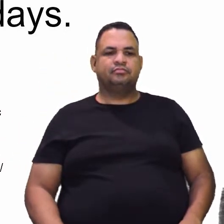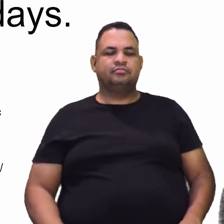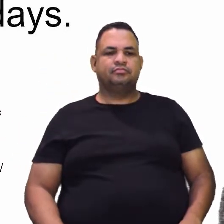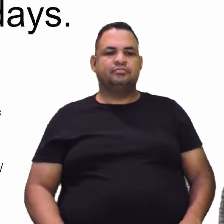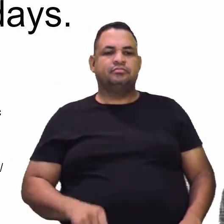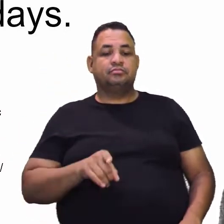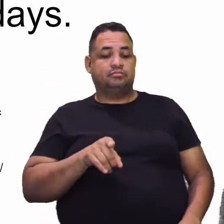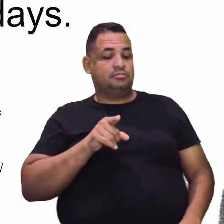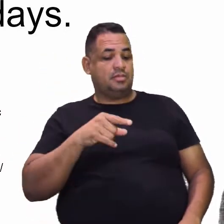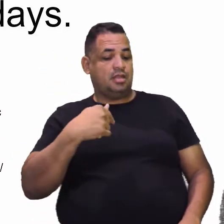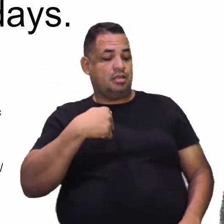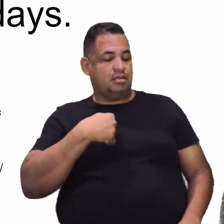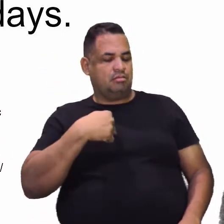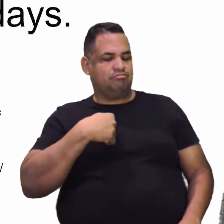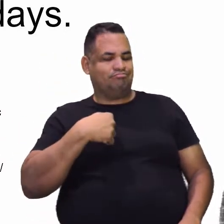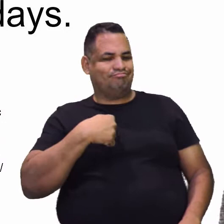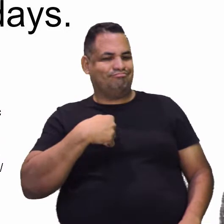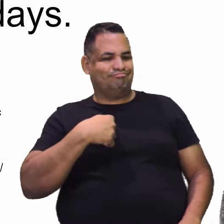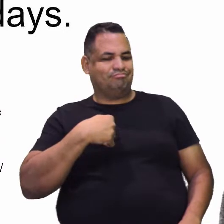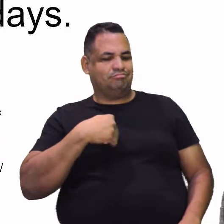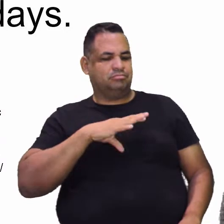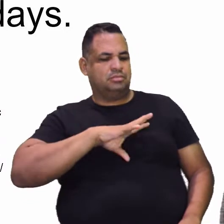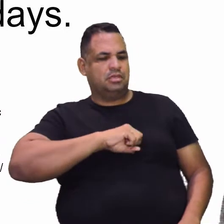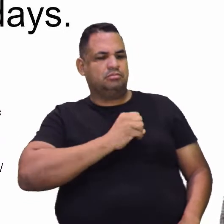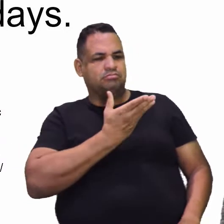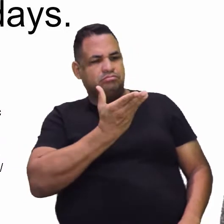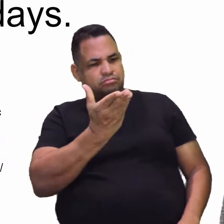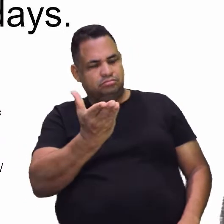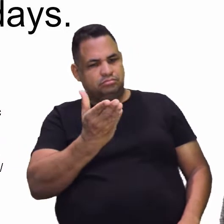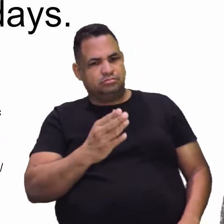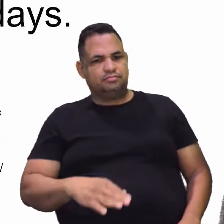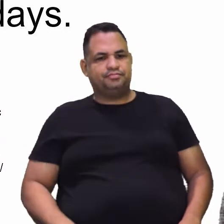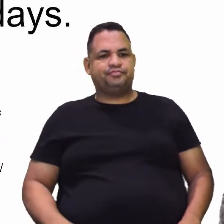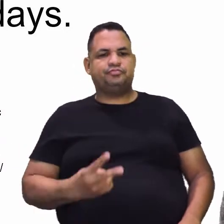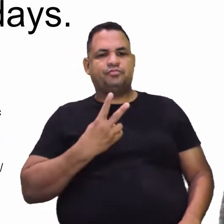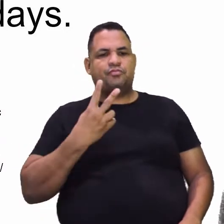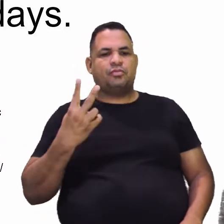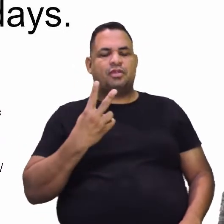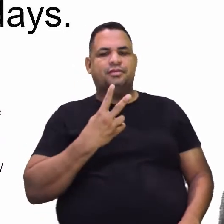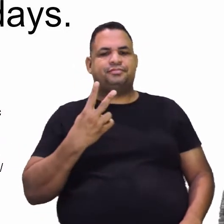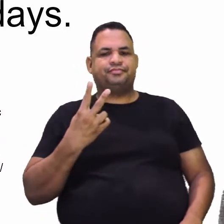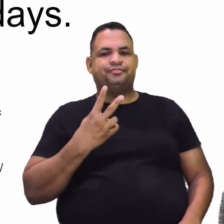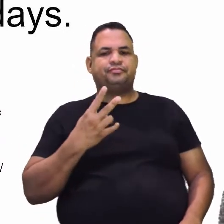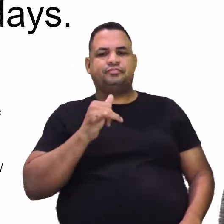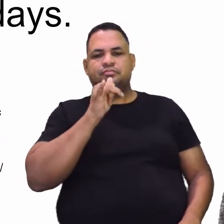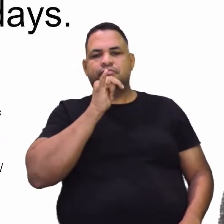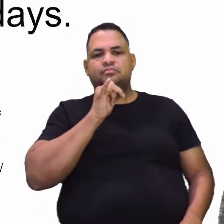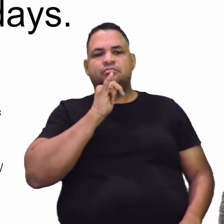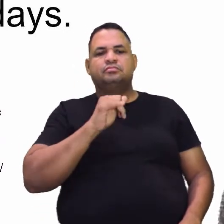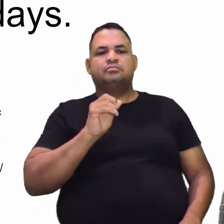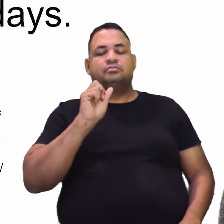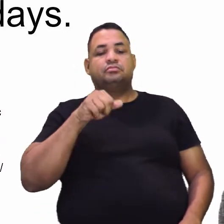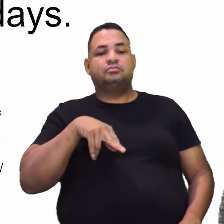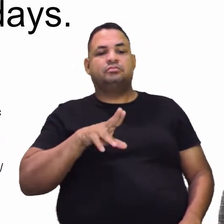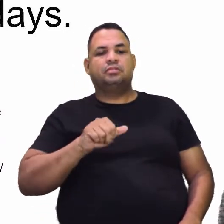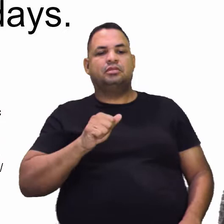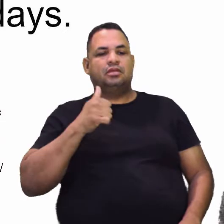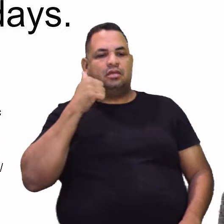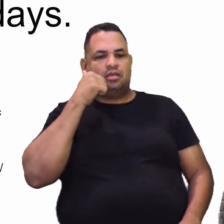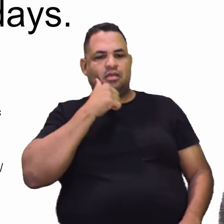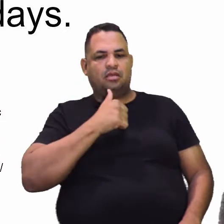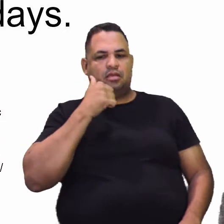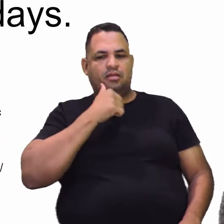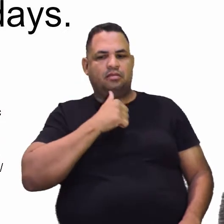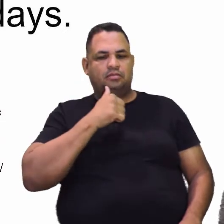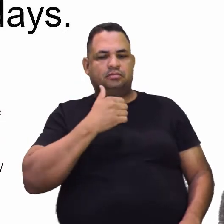you, eu amo você. O nosso segundo exemplo já está trabalhando com a terceira pessoa, Ana. Ana é